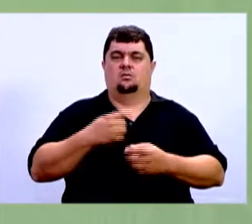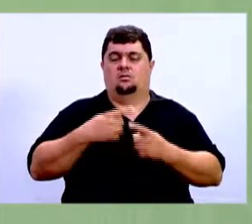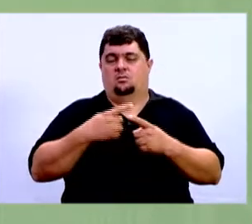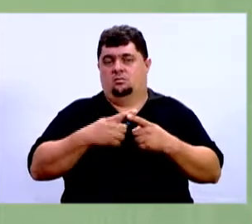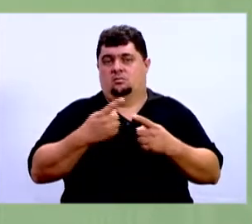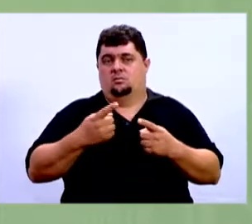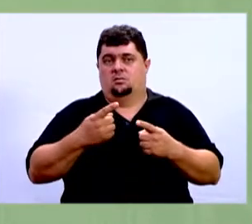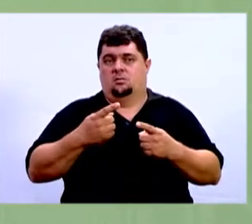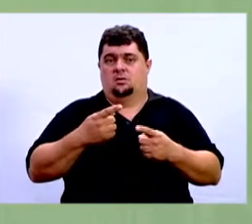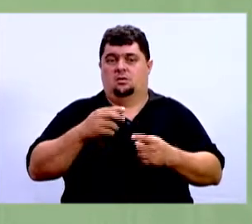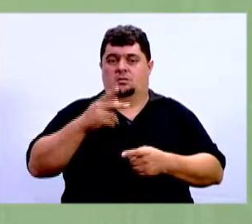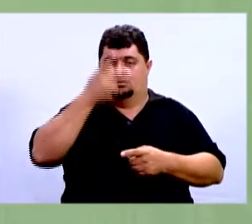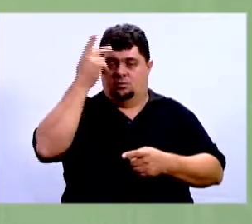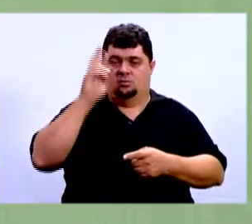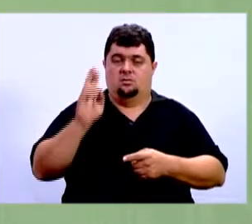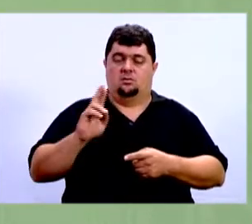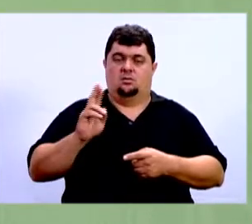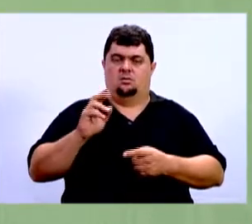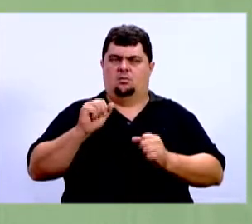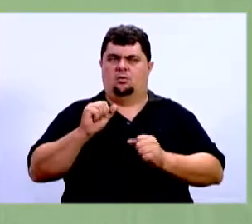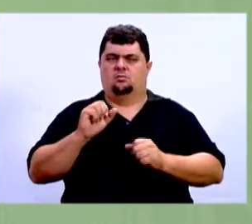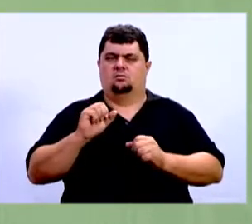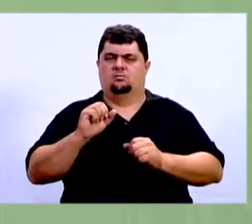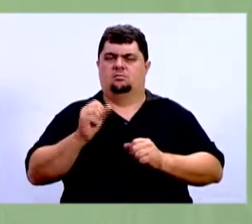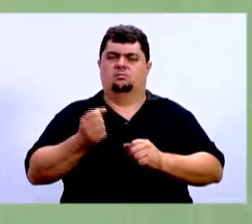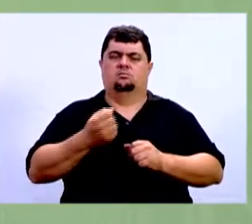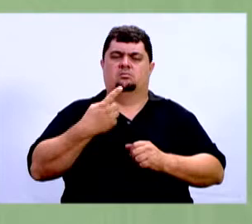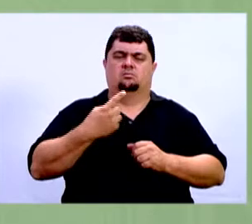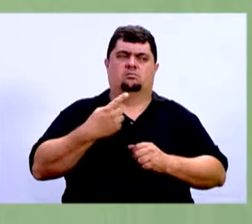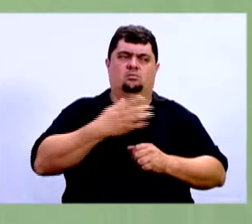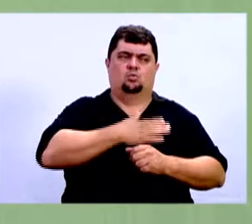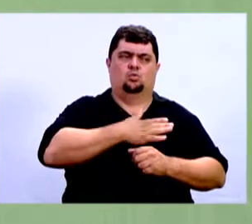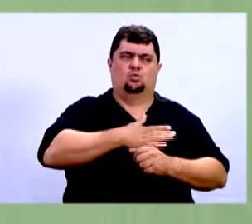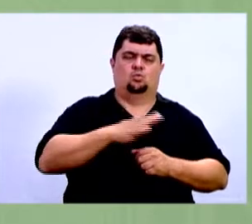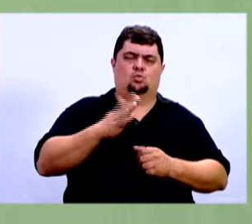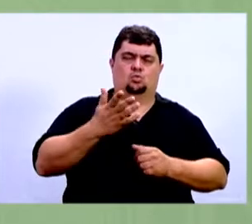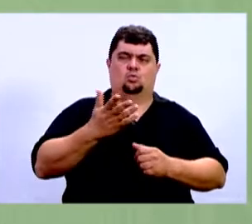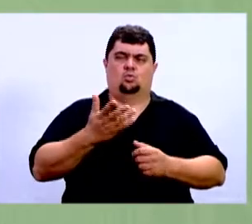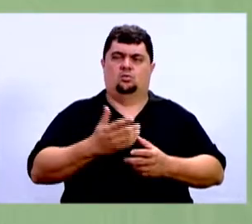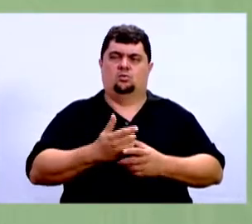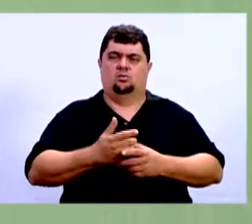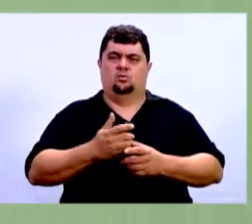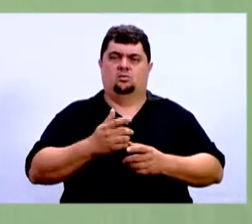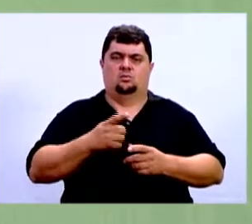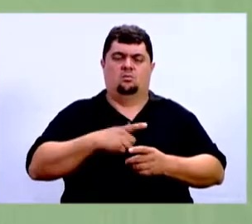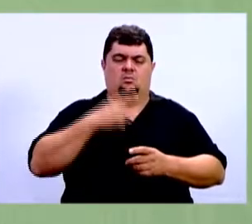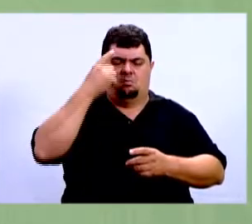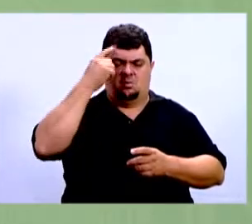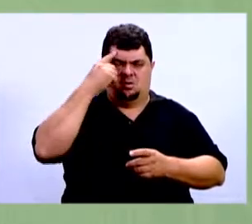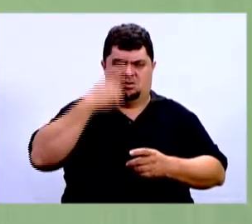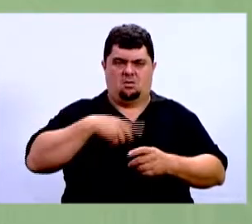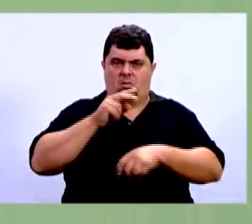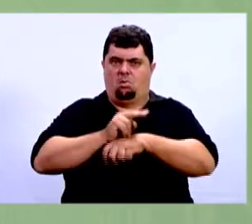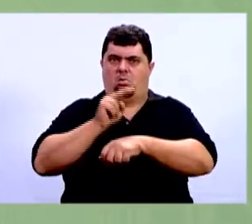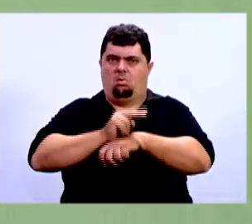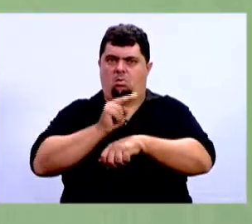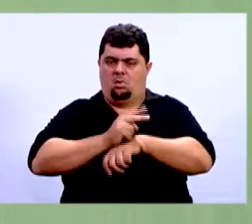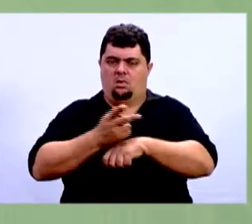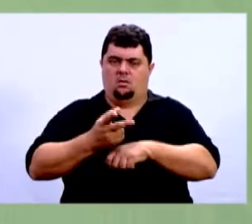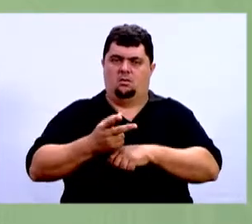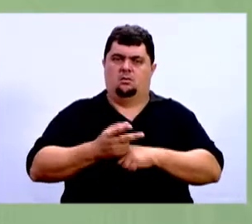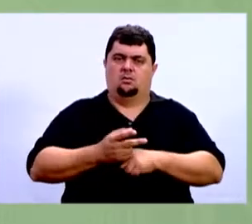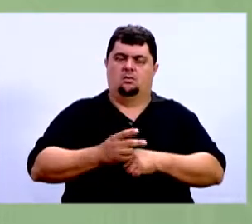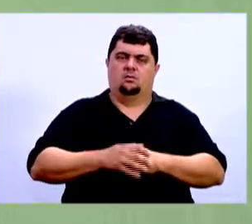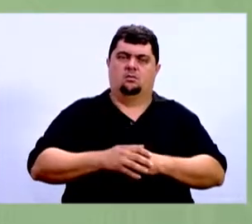senão quem estiver lá pode achar meio inconveniente a sua presença, achar que você está ali fazendo uma fiscalização ou algo do tipo, e